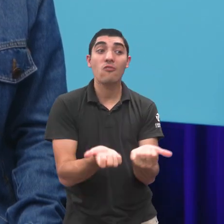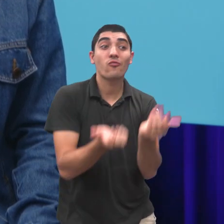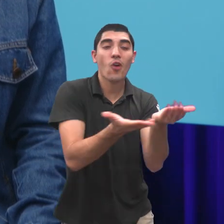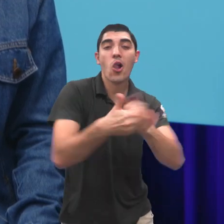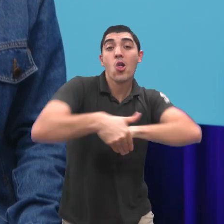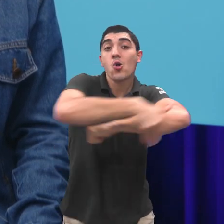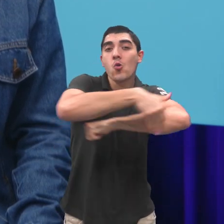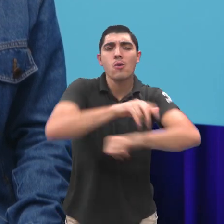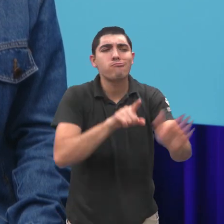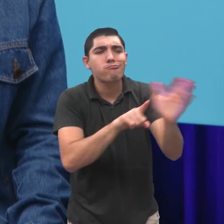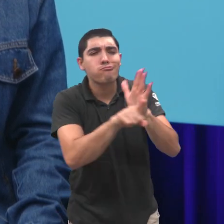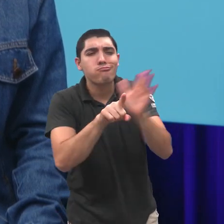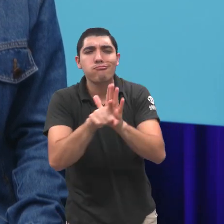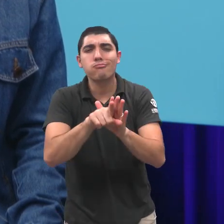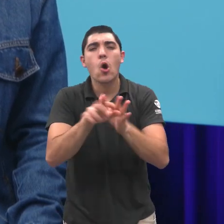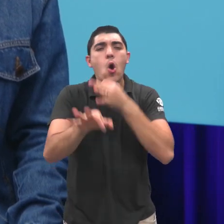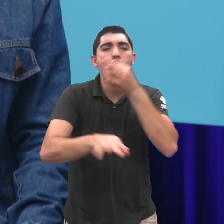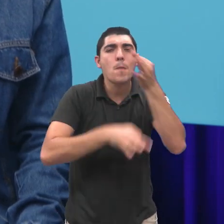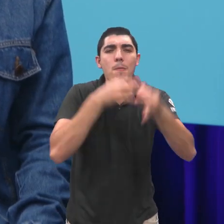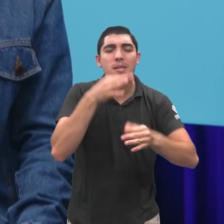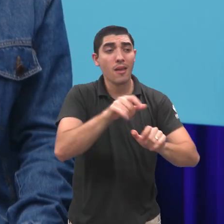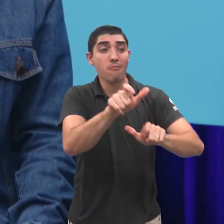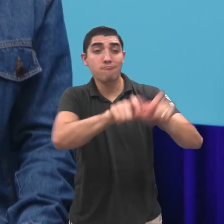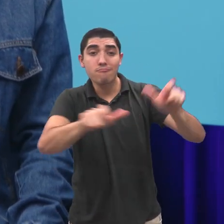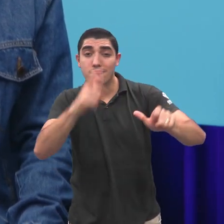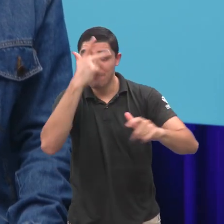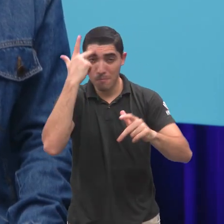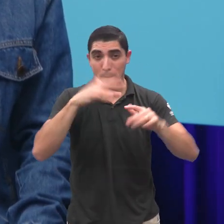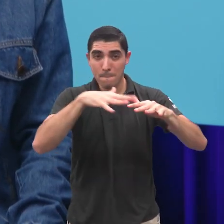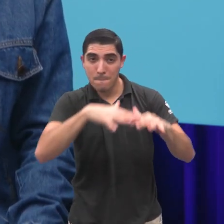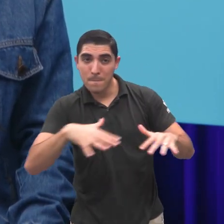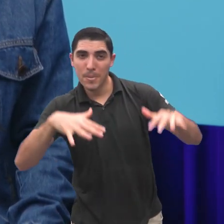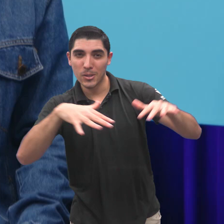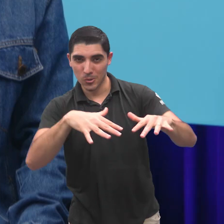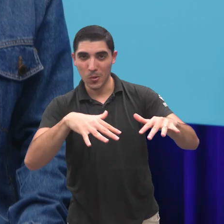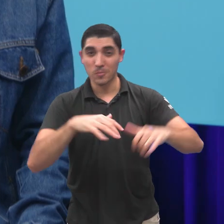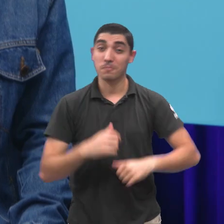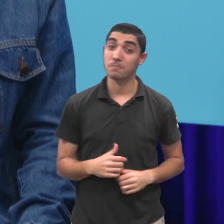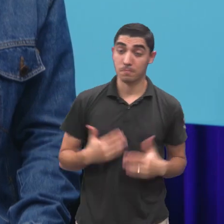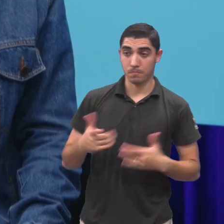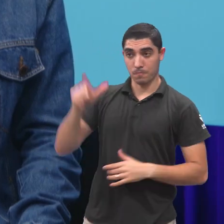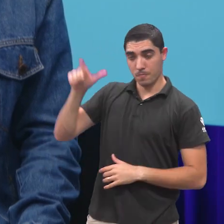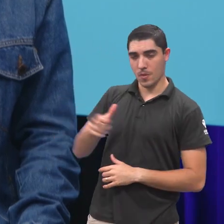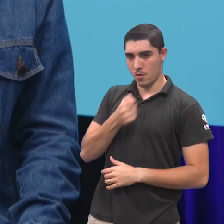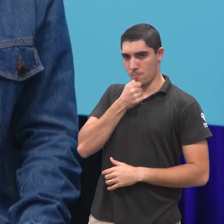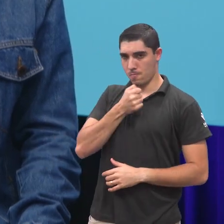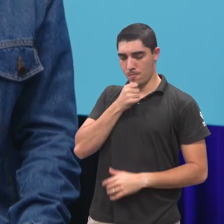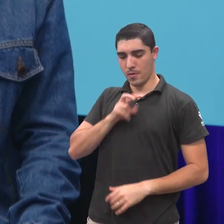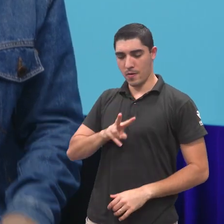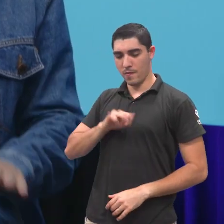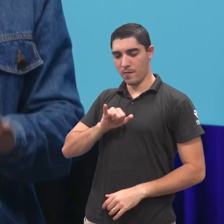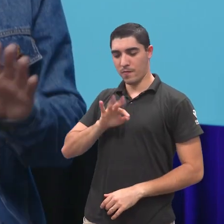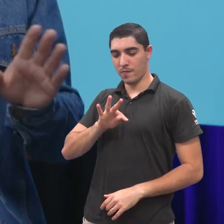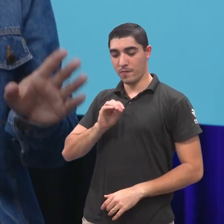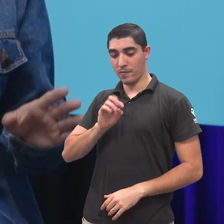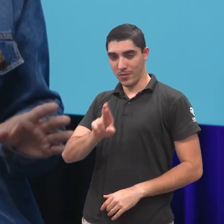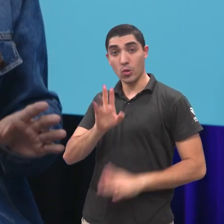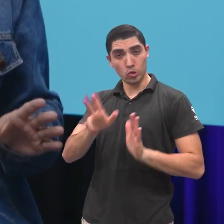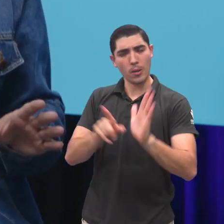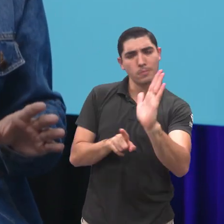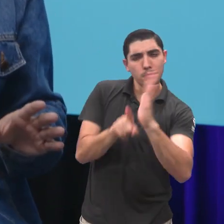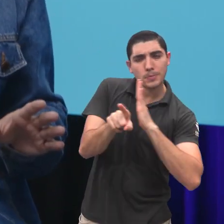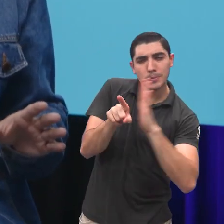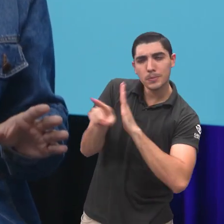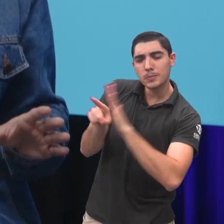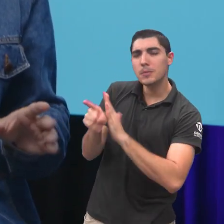tá na hora da gente saber o que o pessoal nas ruas tem a dizer sobre o tema que a gente tá trazendo aqui pro Tá Ligado de hoje. O Vitor Krieger foi ouvir a galera e